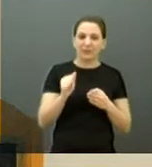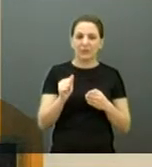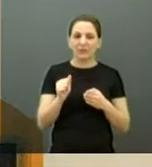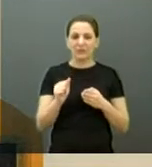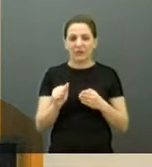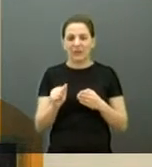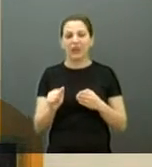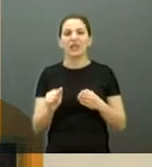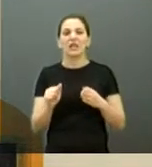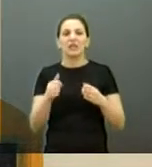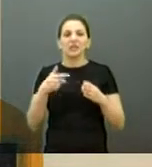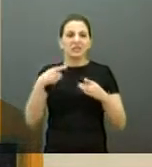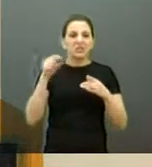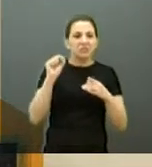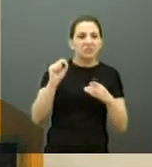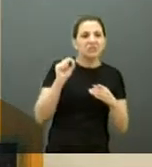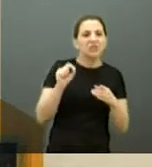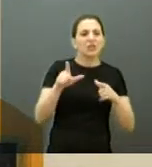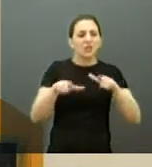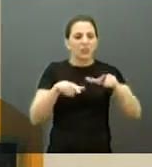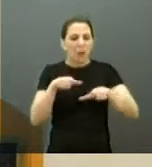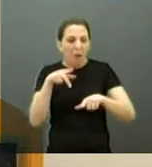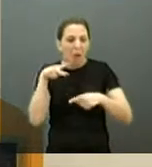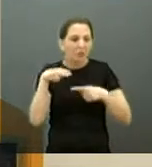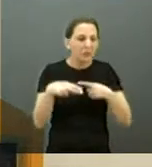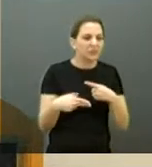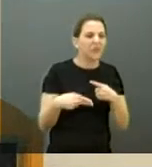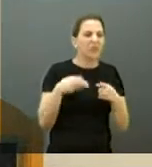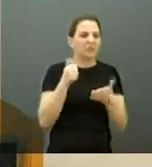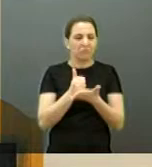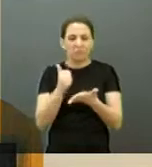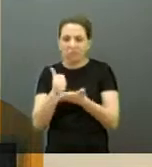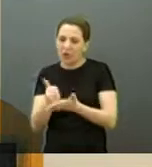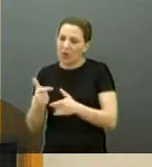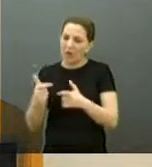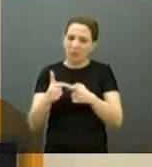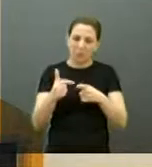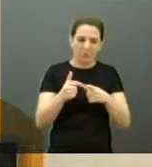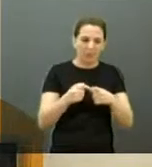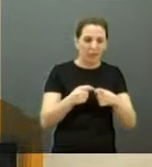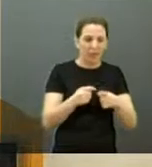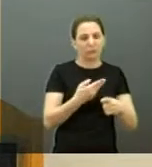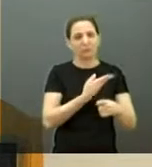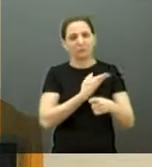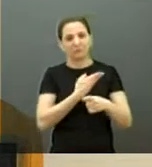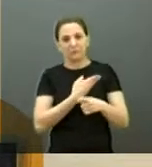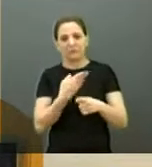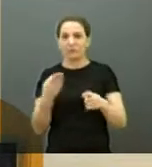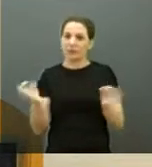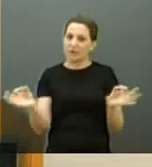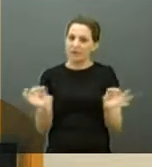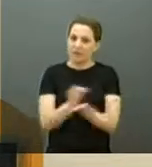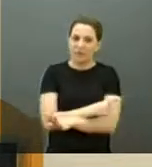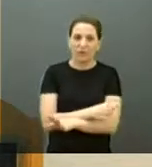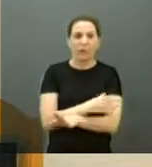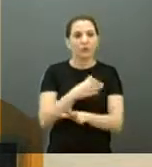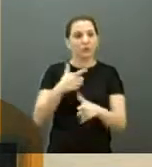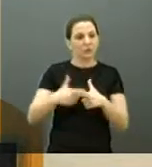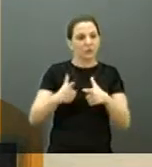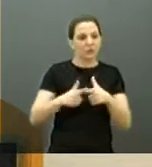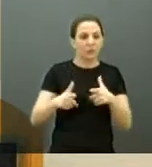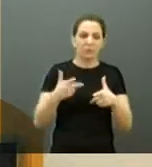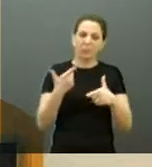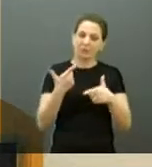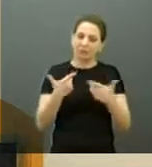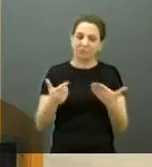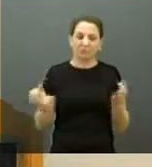assim, o atendimento à população. Na medida em que isso é sanado, os problemas estão resolvidos. E